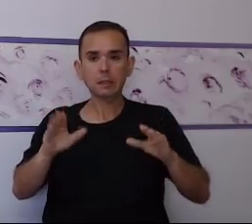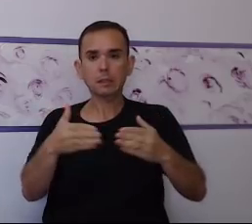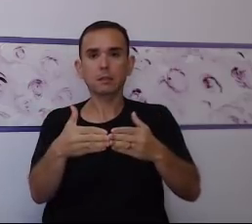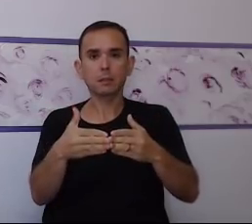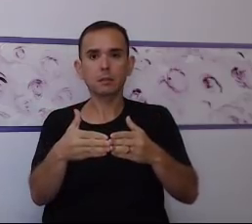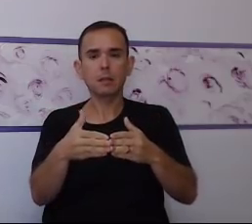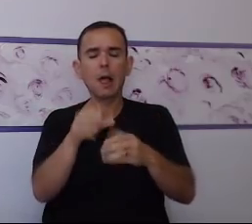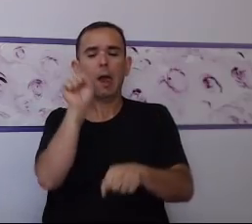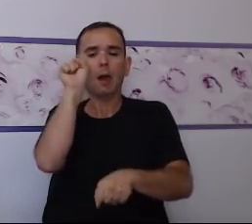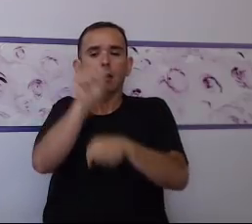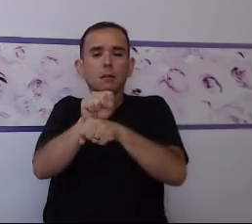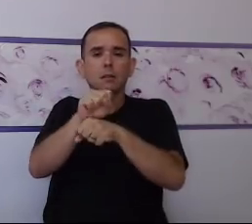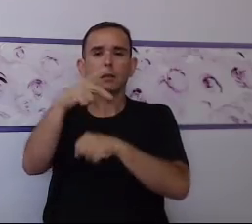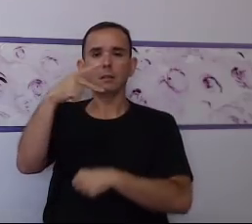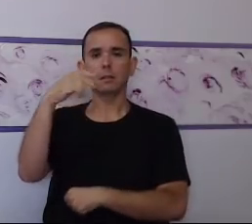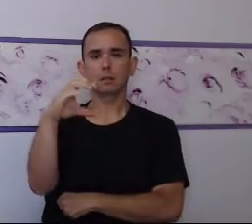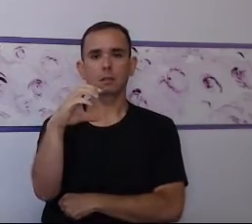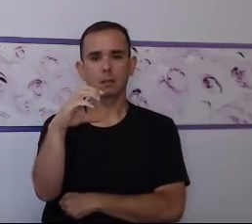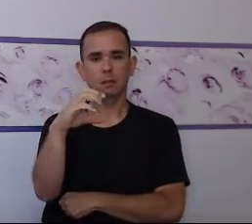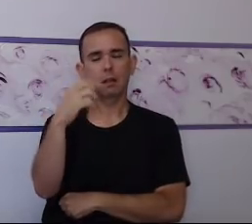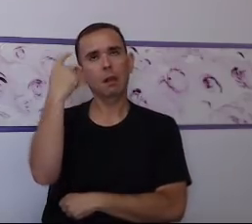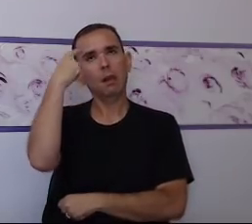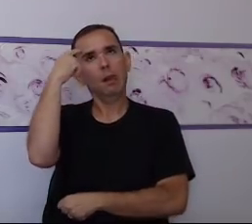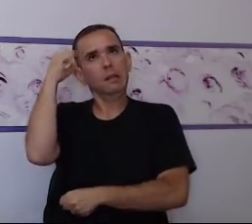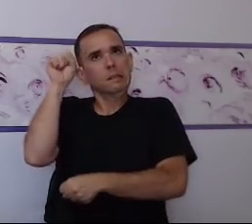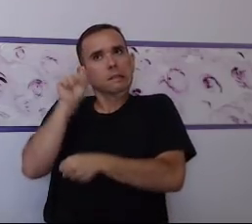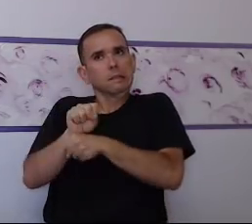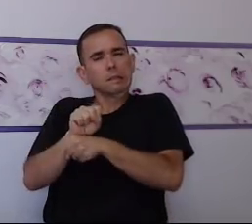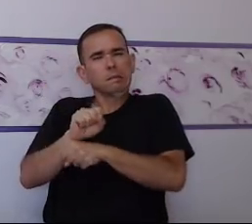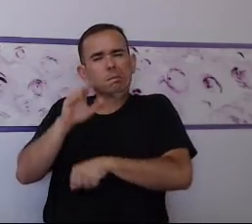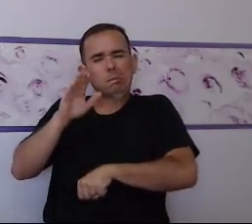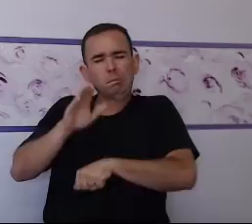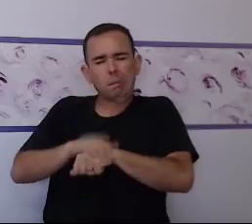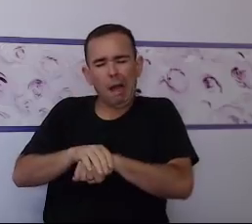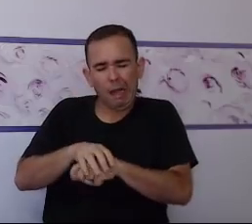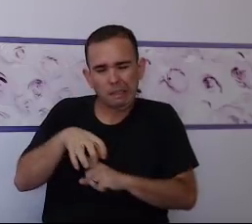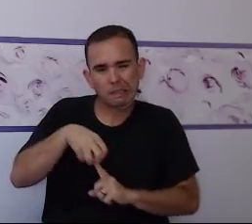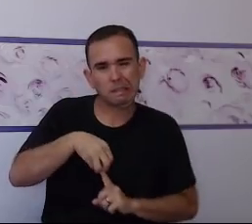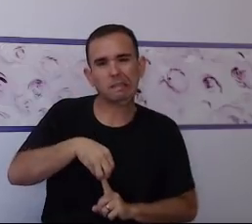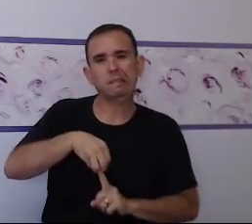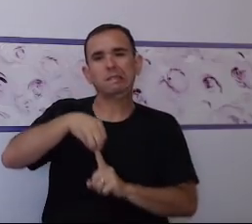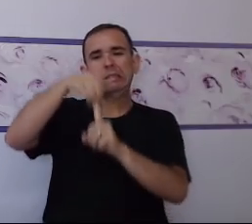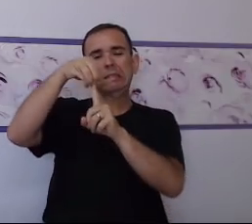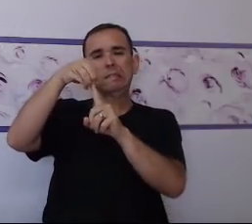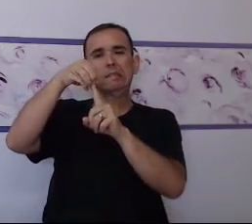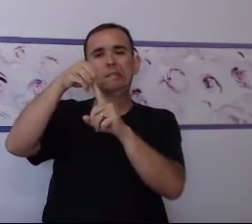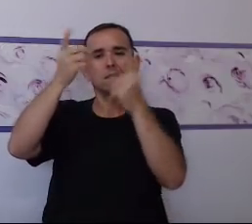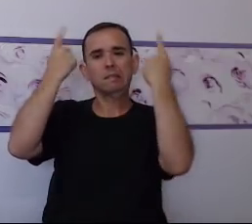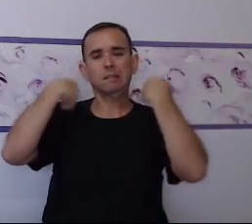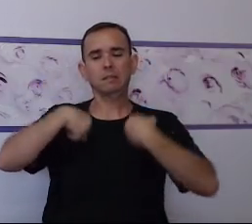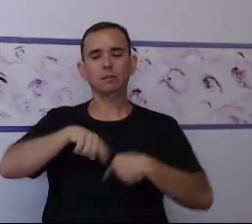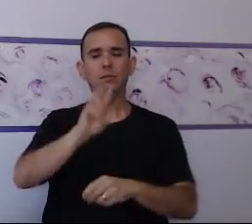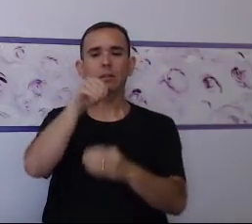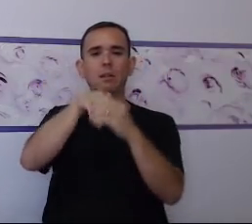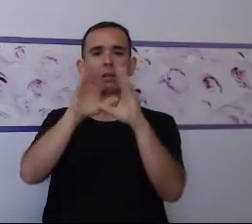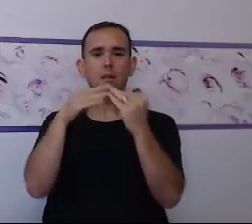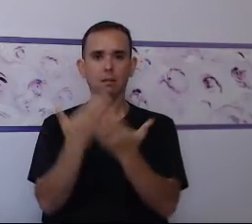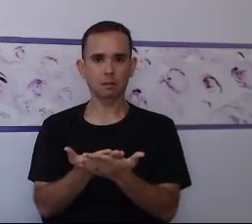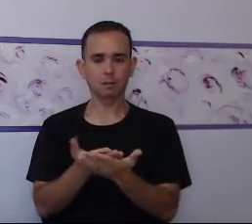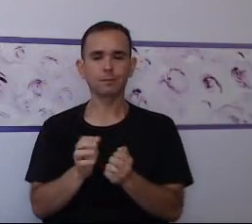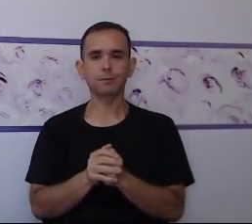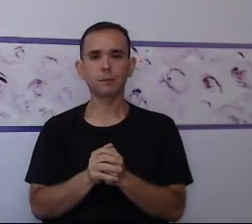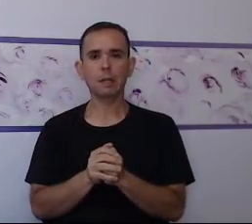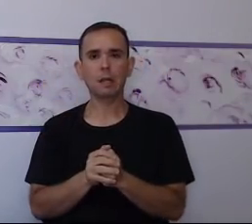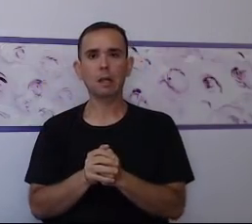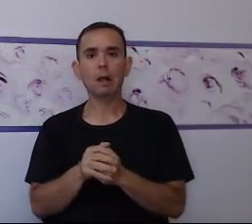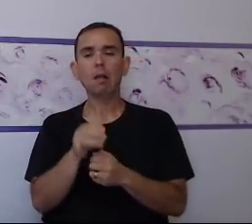a paralisia cerebral, que é a maior causa de deficiência física que nós temos em nossas unidades escolares.